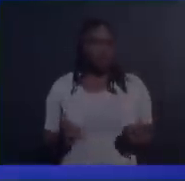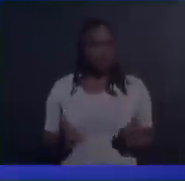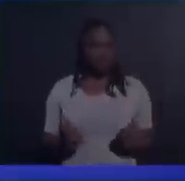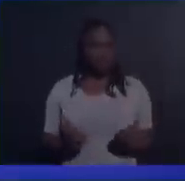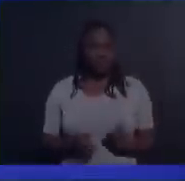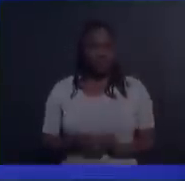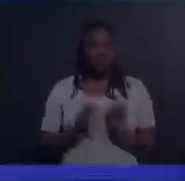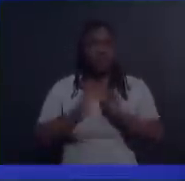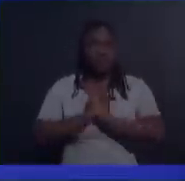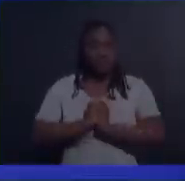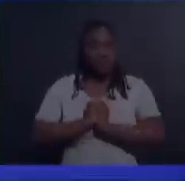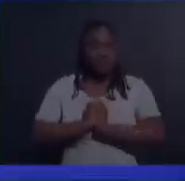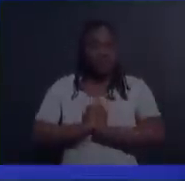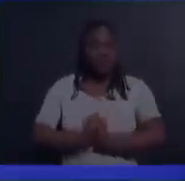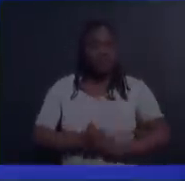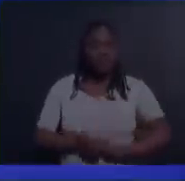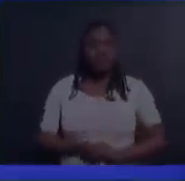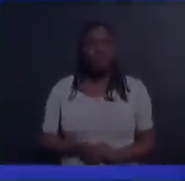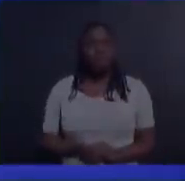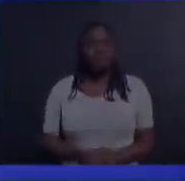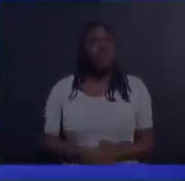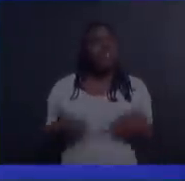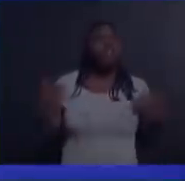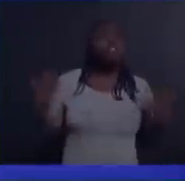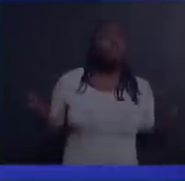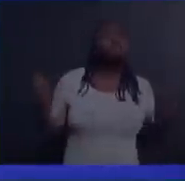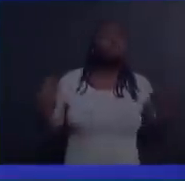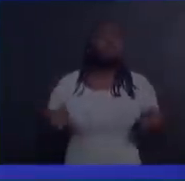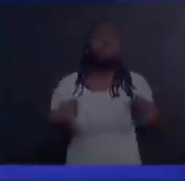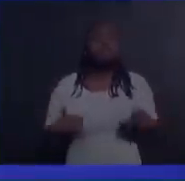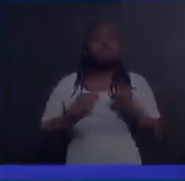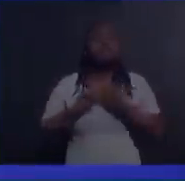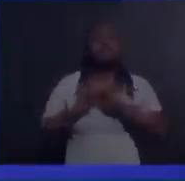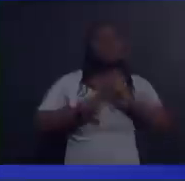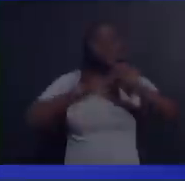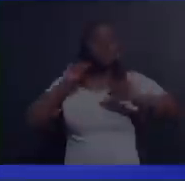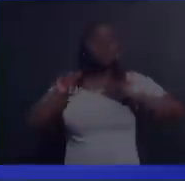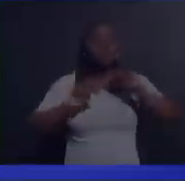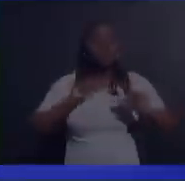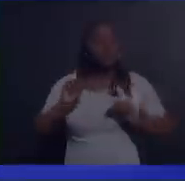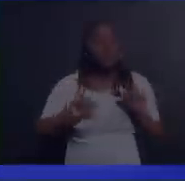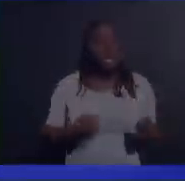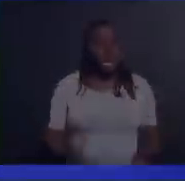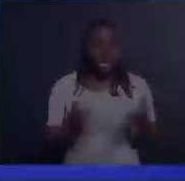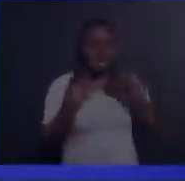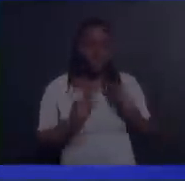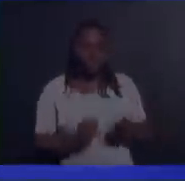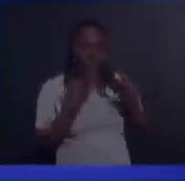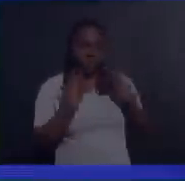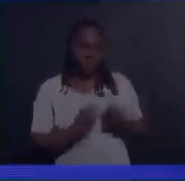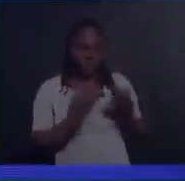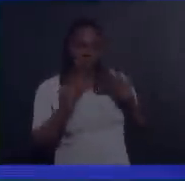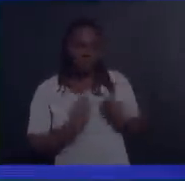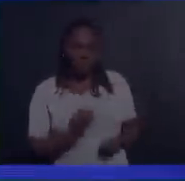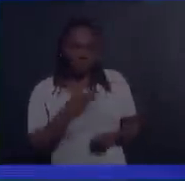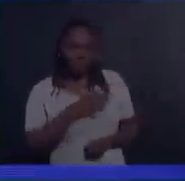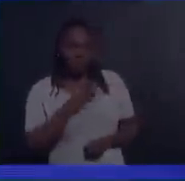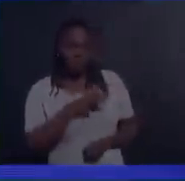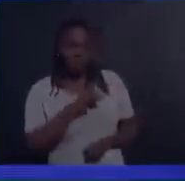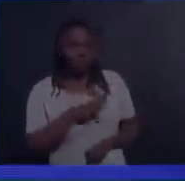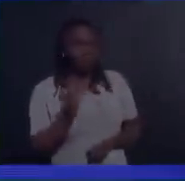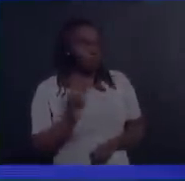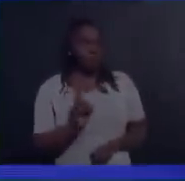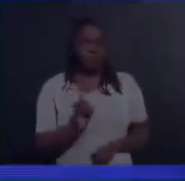medo. Amém? Então, o que que nós devemos fazer? Nós não devemos aceitar esse espírito de medo nas